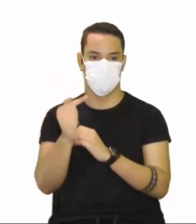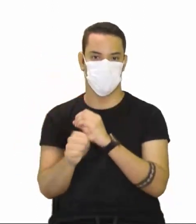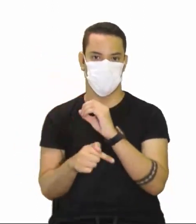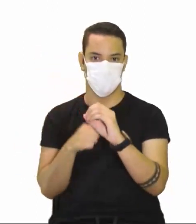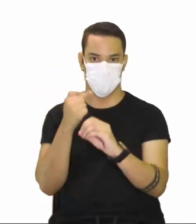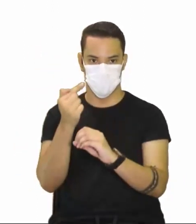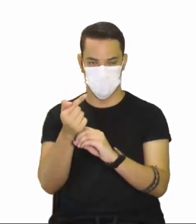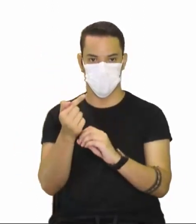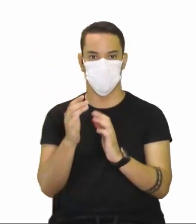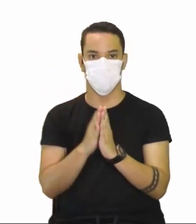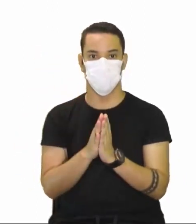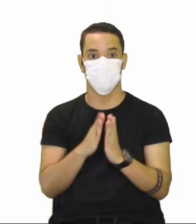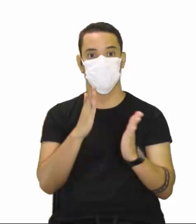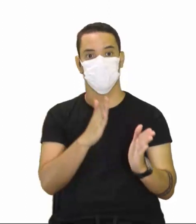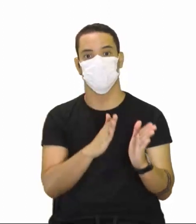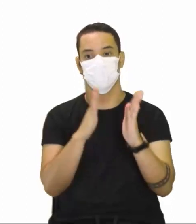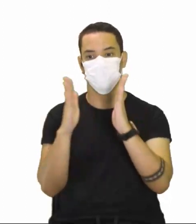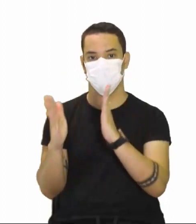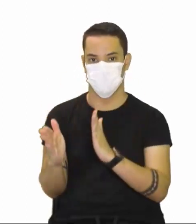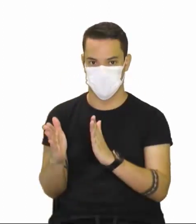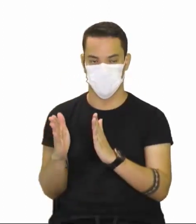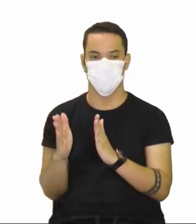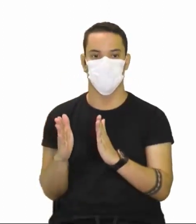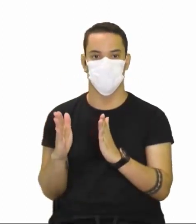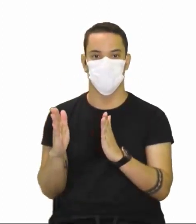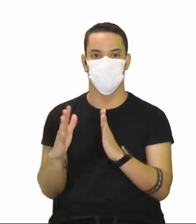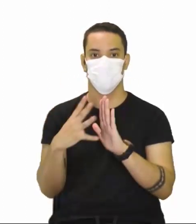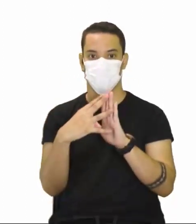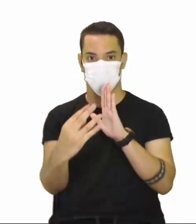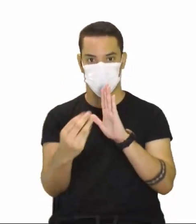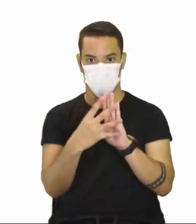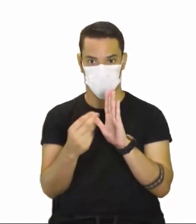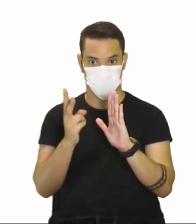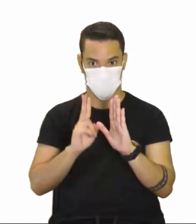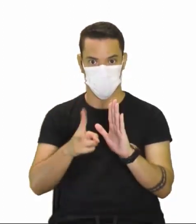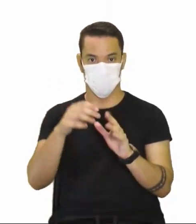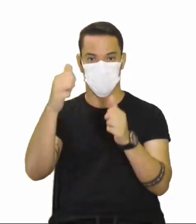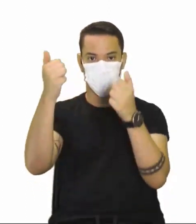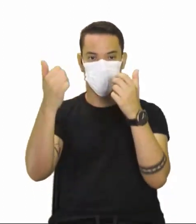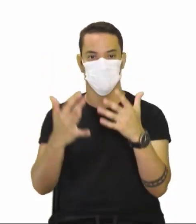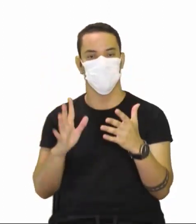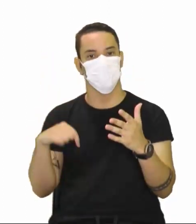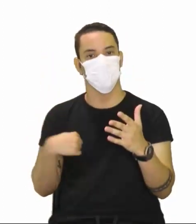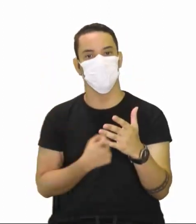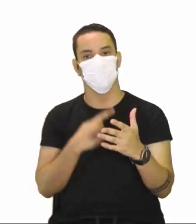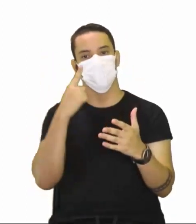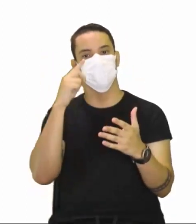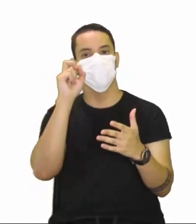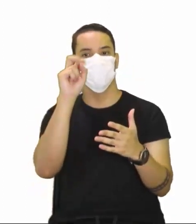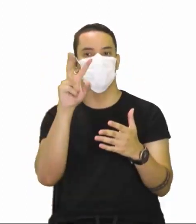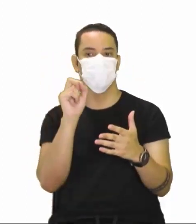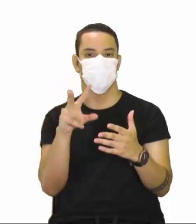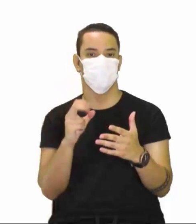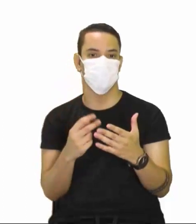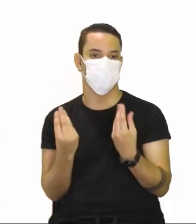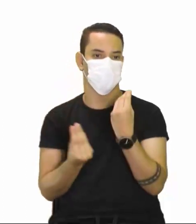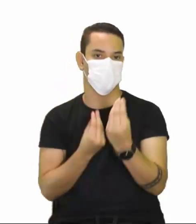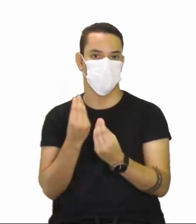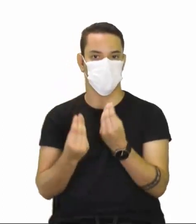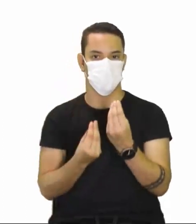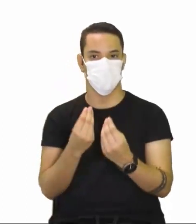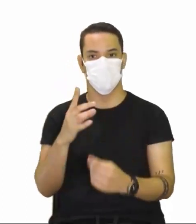átomo. E na sequência dos modelos atômicos, nós vimos o modelo atômico de